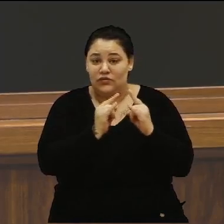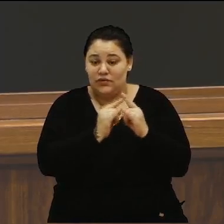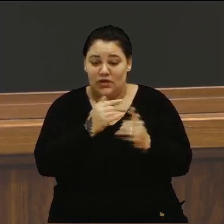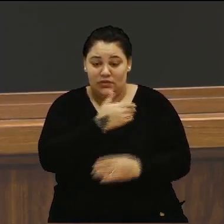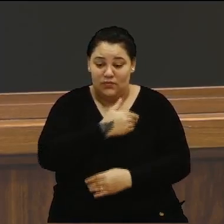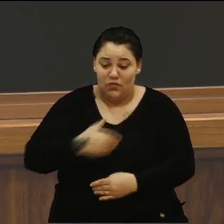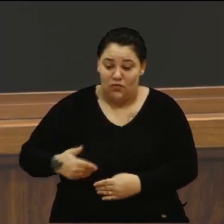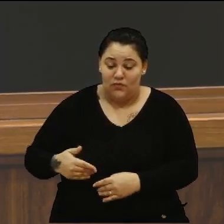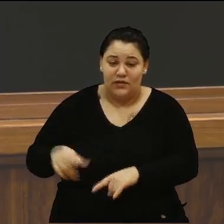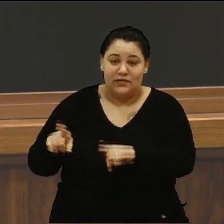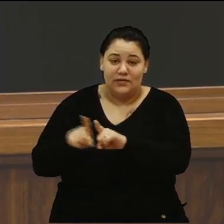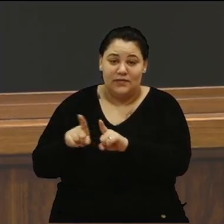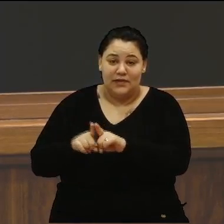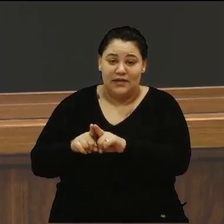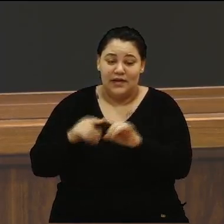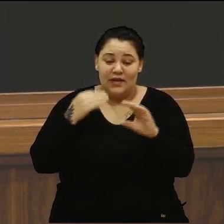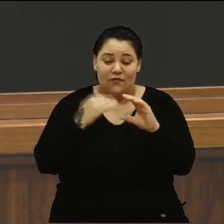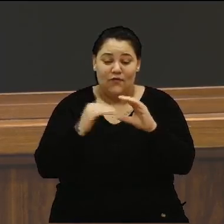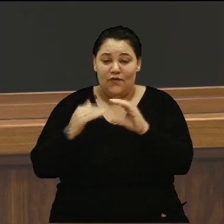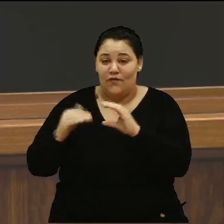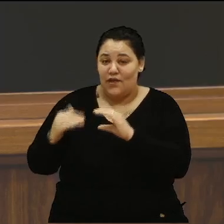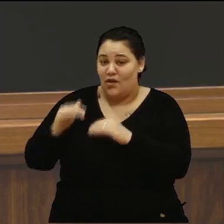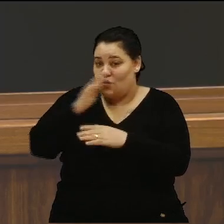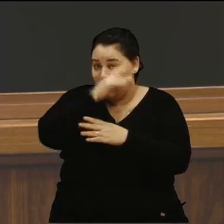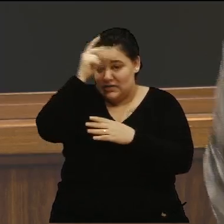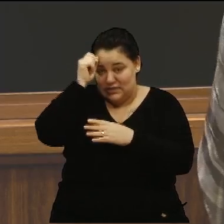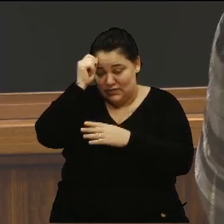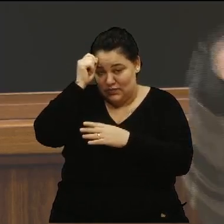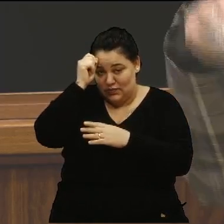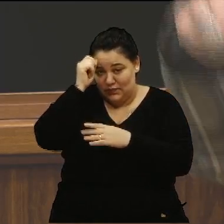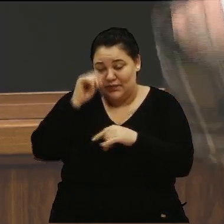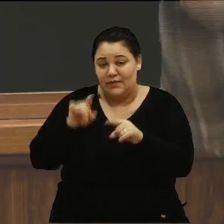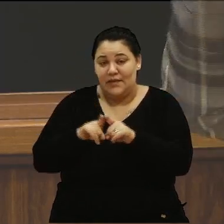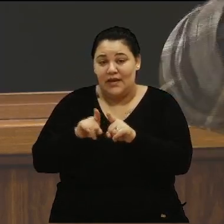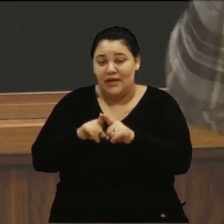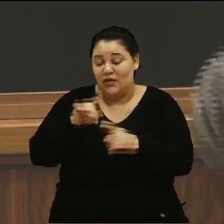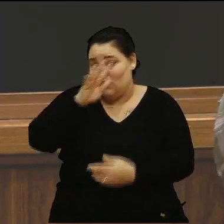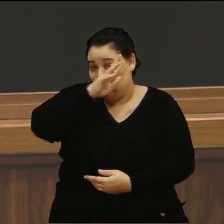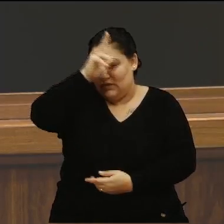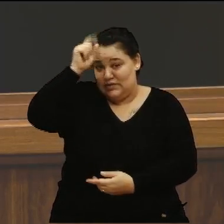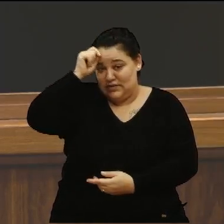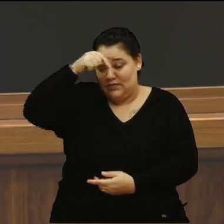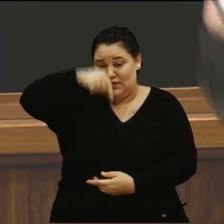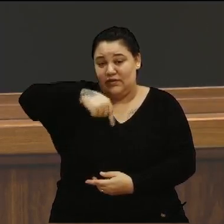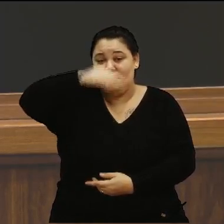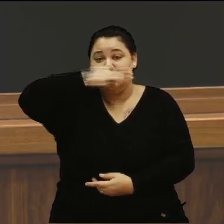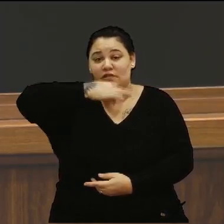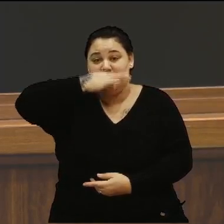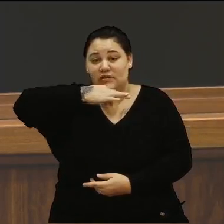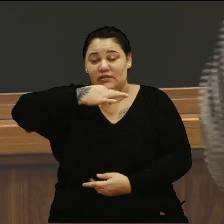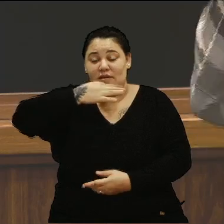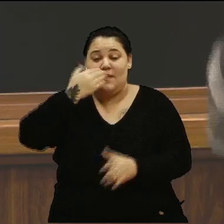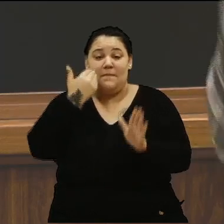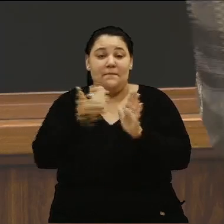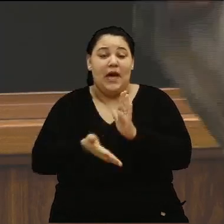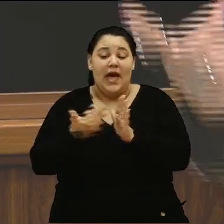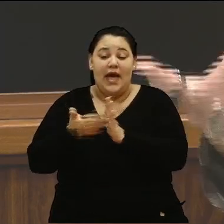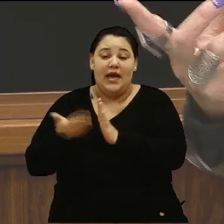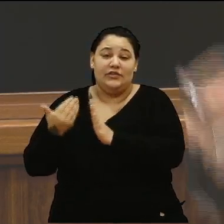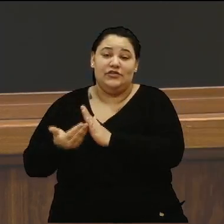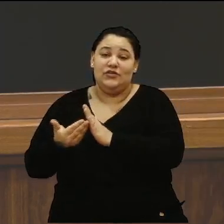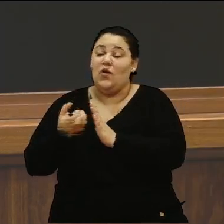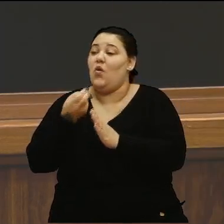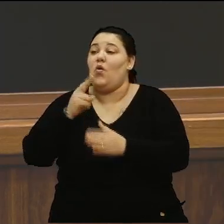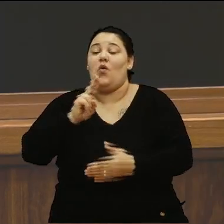públicas, mandam para os municípios e que o município de Caxias do Sul perde os prazos ou nem fica